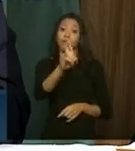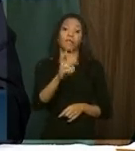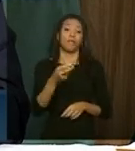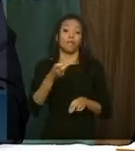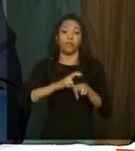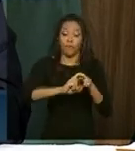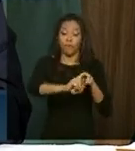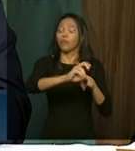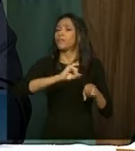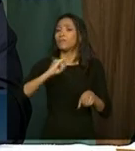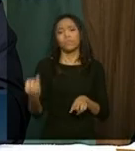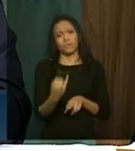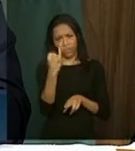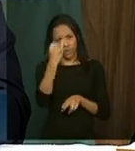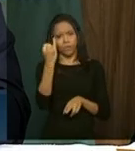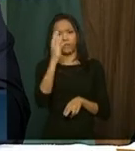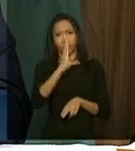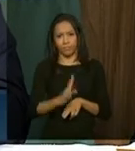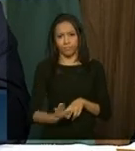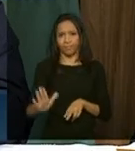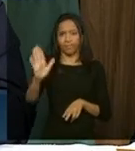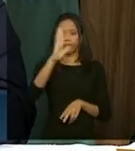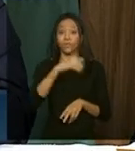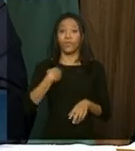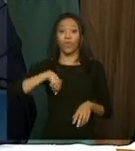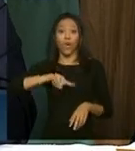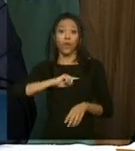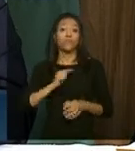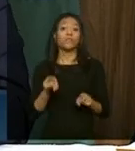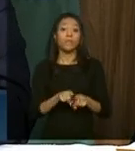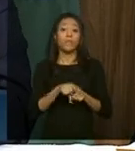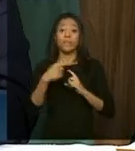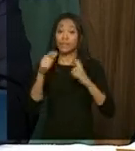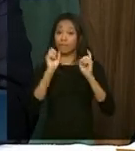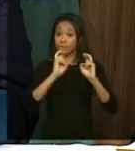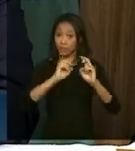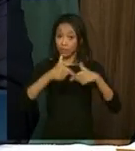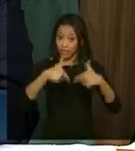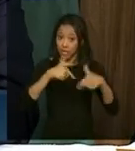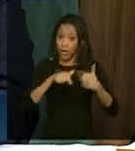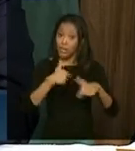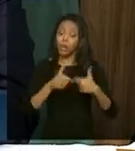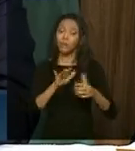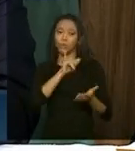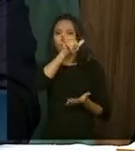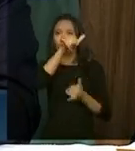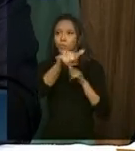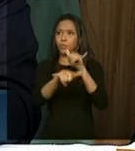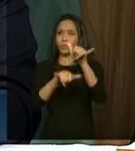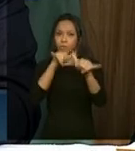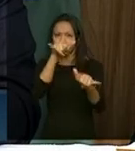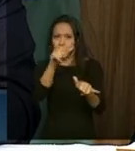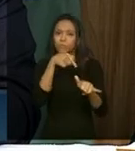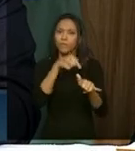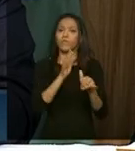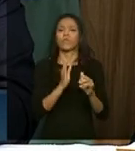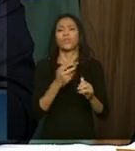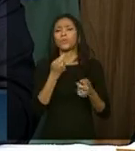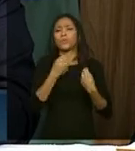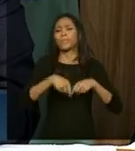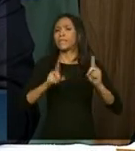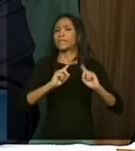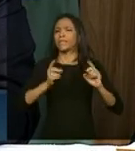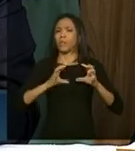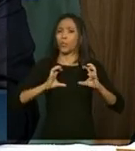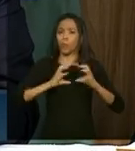Brasil. Nós estamos também trabalhando os portos. Aeroportos nós consideramos que está encaminhado, não é necessário um grupo específico de trabalho